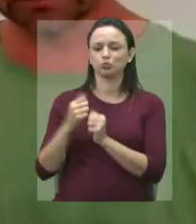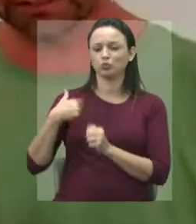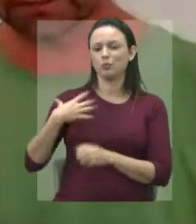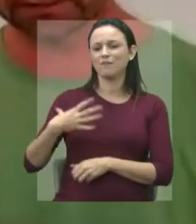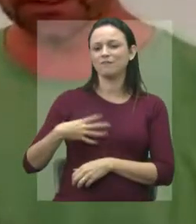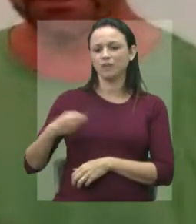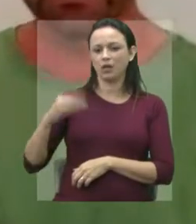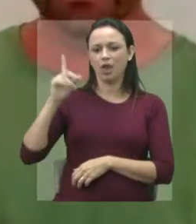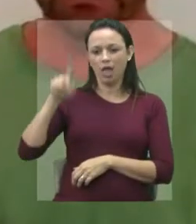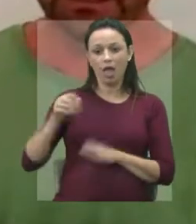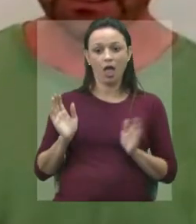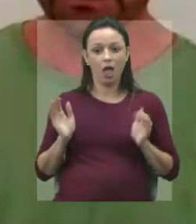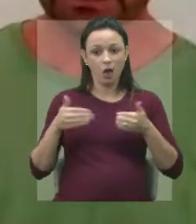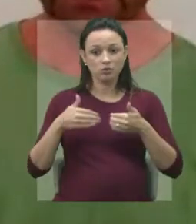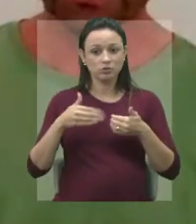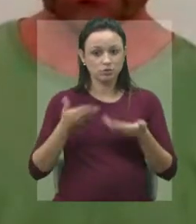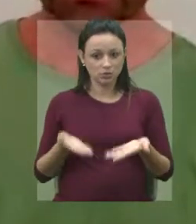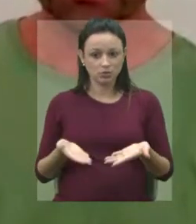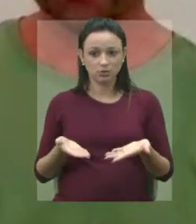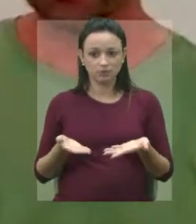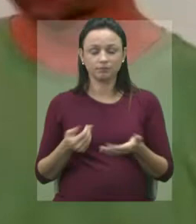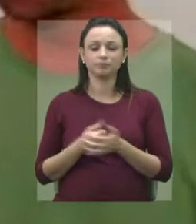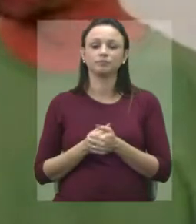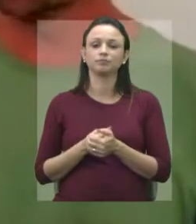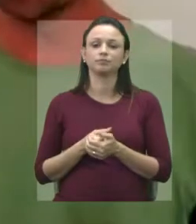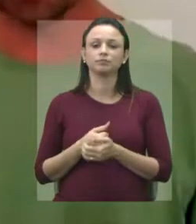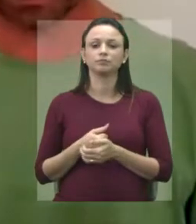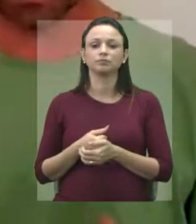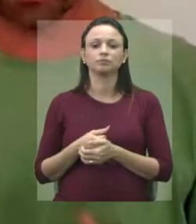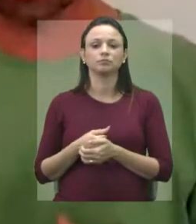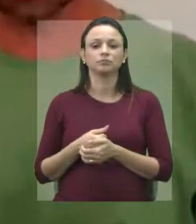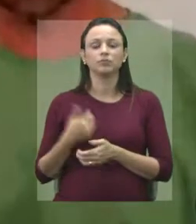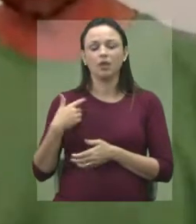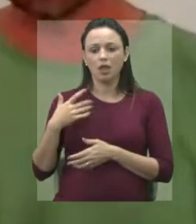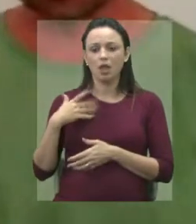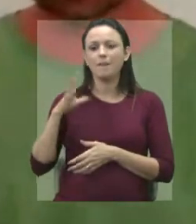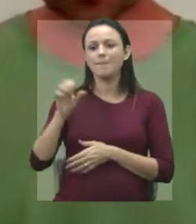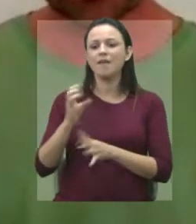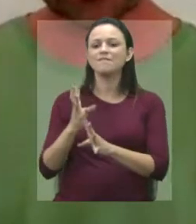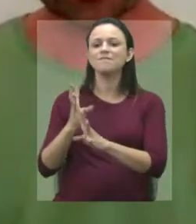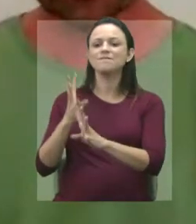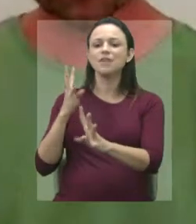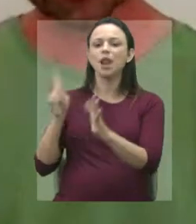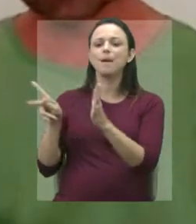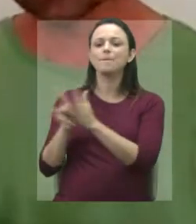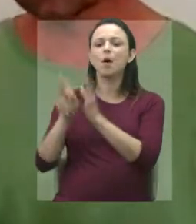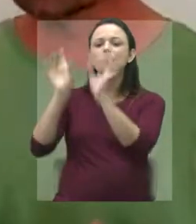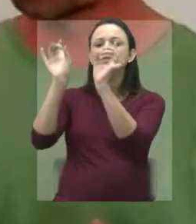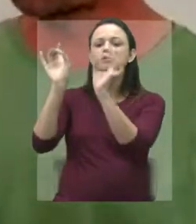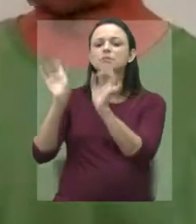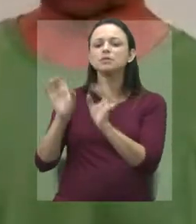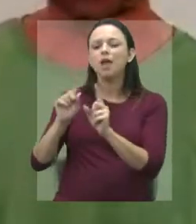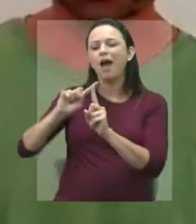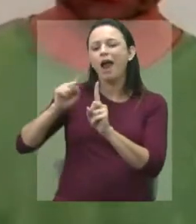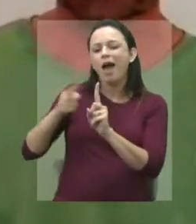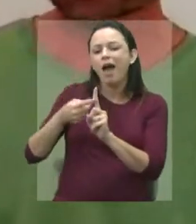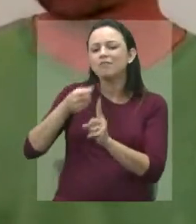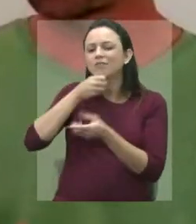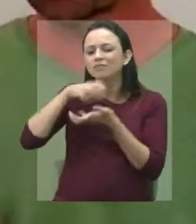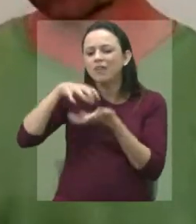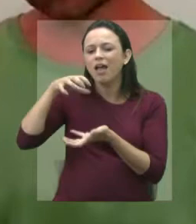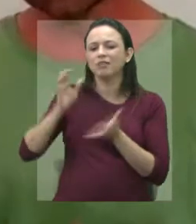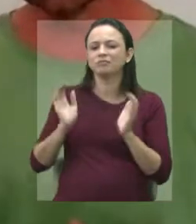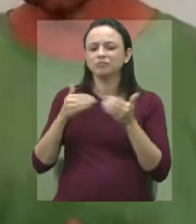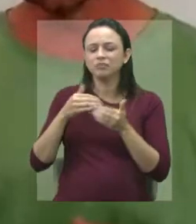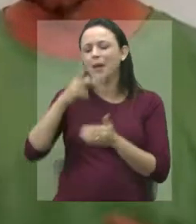é autista e acabei pedindo aí, pegando uma fila preferencial, e a pessoa veio e falou que eu não poderia ficar